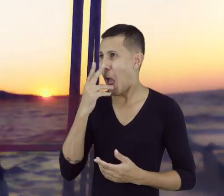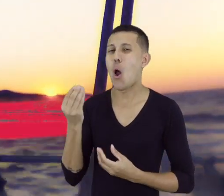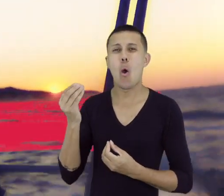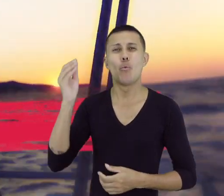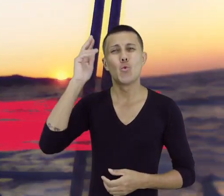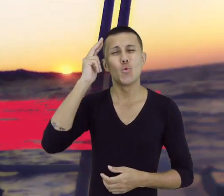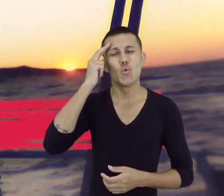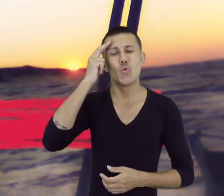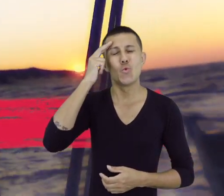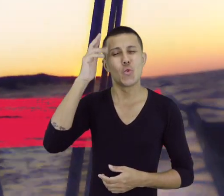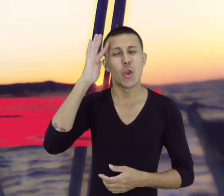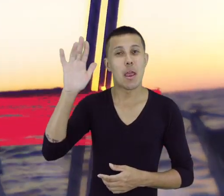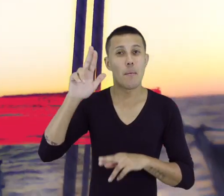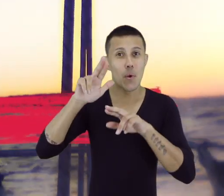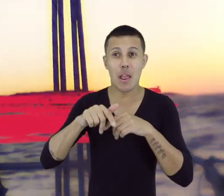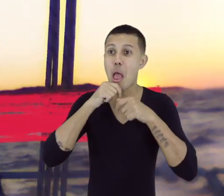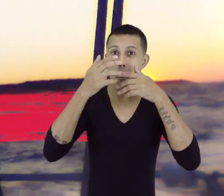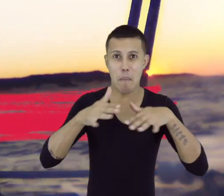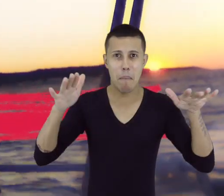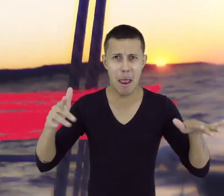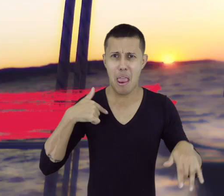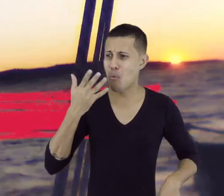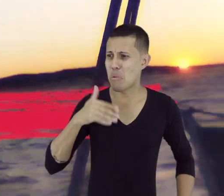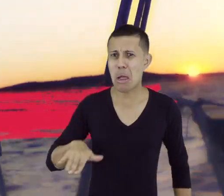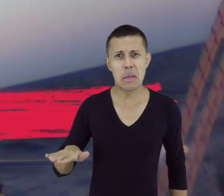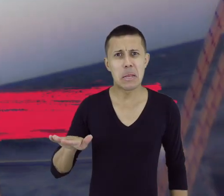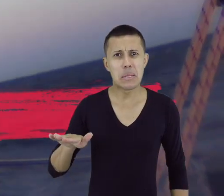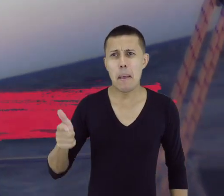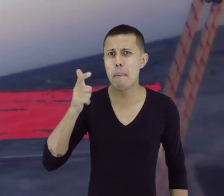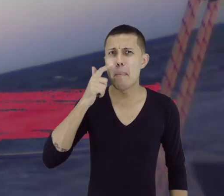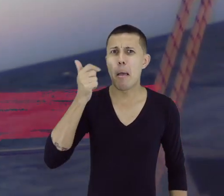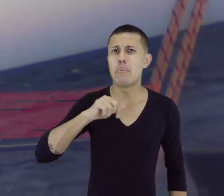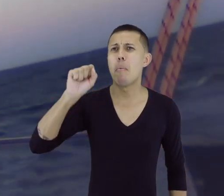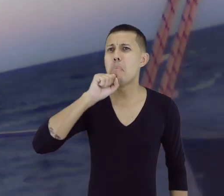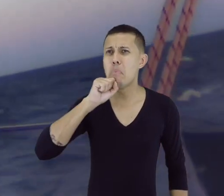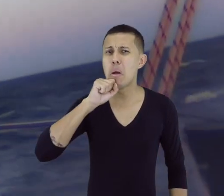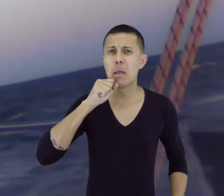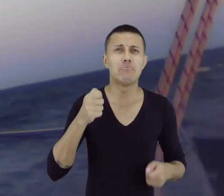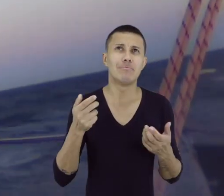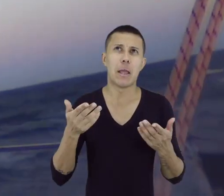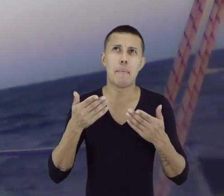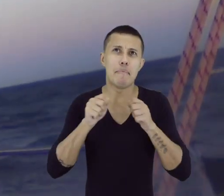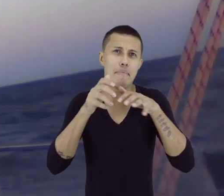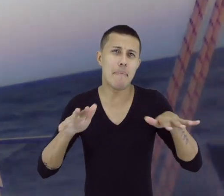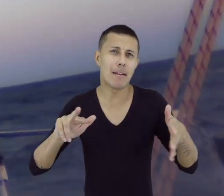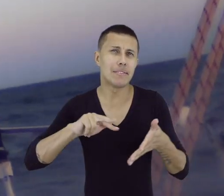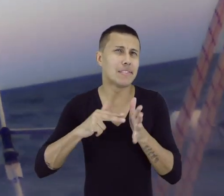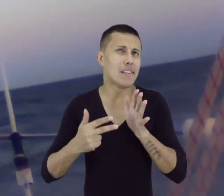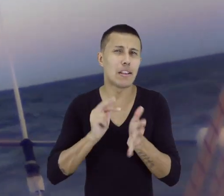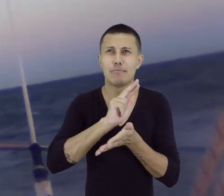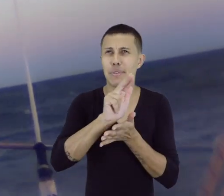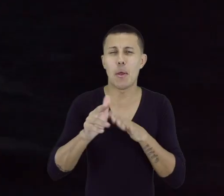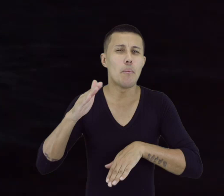eu comecei a sonhar com isso porque eu tive a chance de saber que o mar existia quando eu era pequena. Então, meus pais... o mar, para mim, ele simbolizava muito